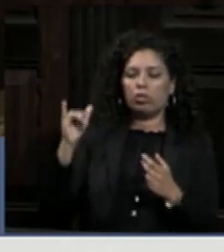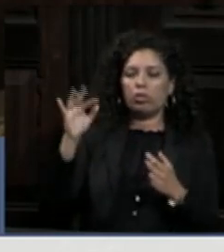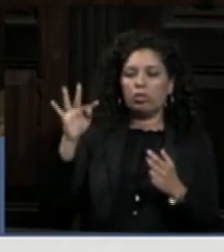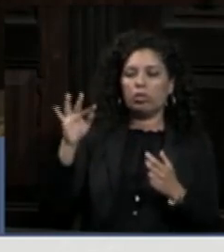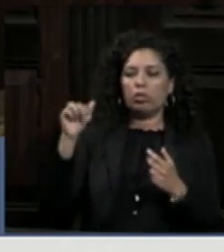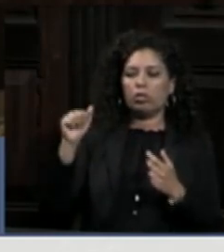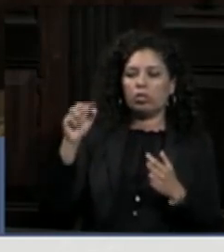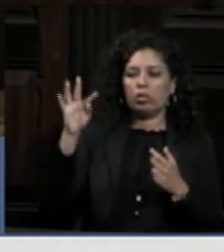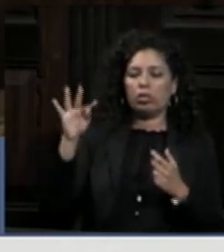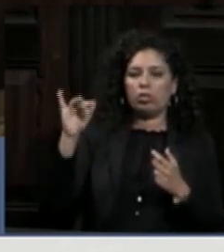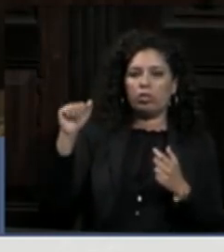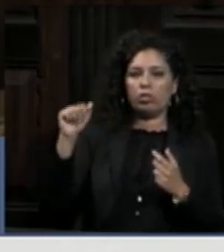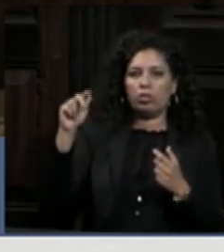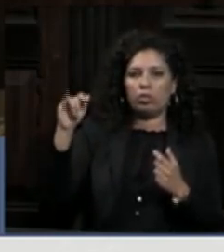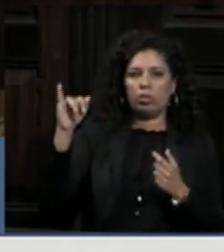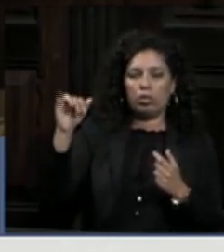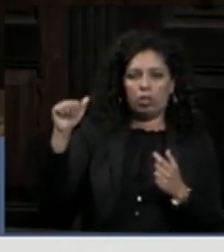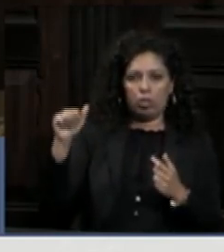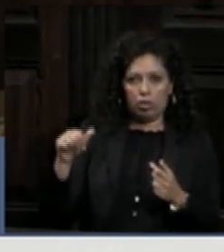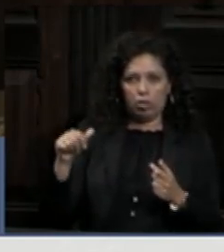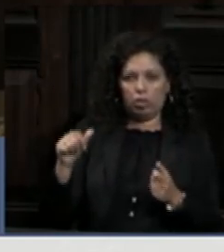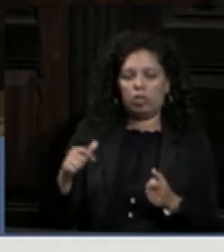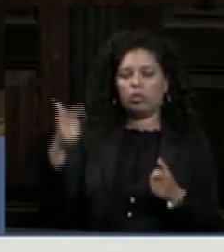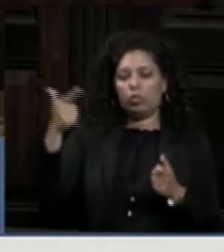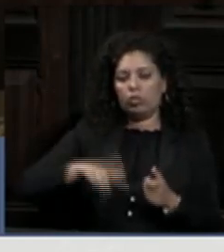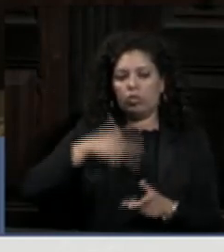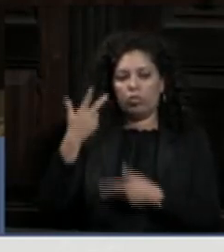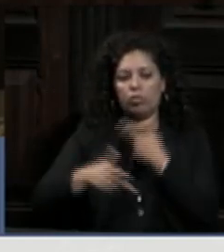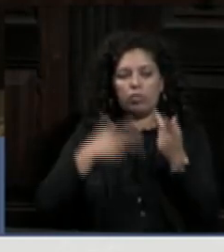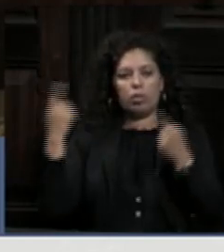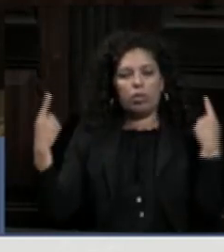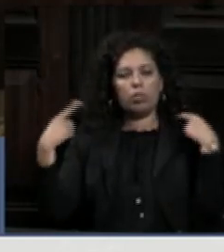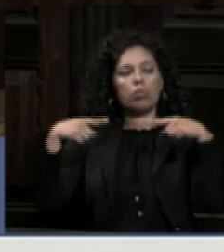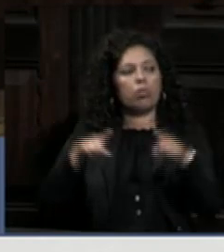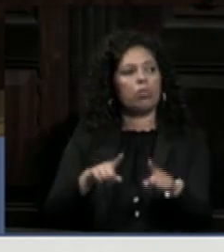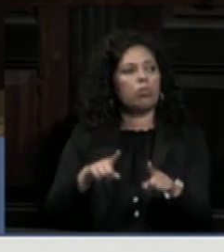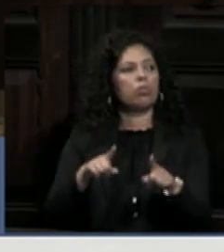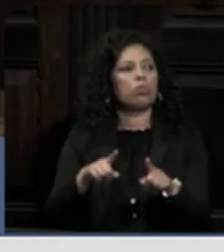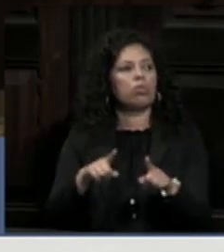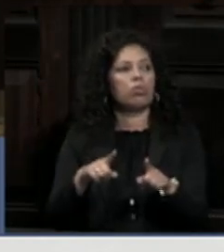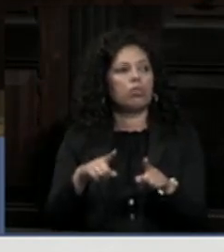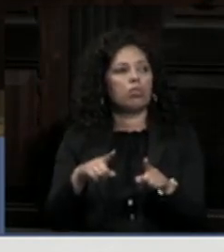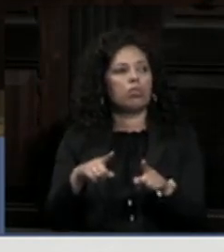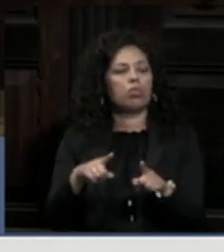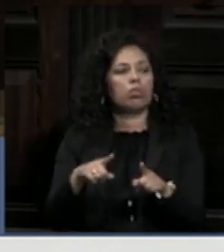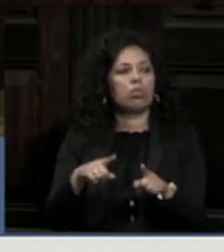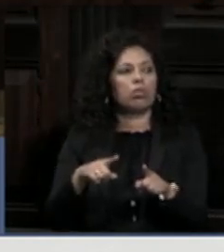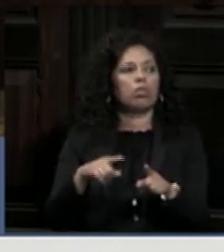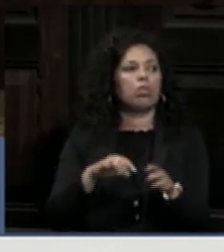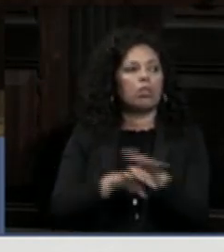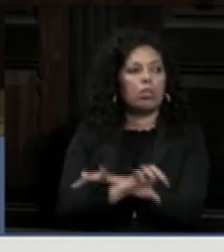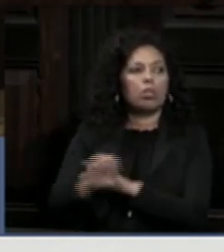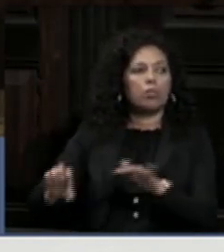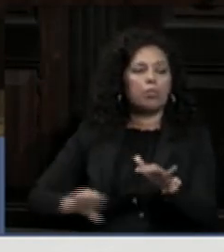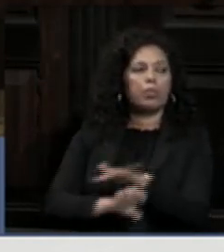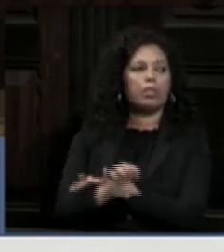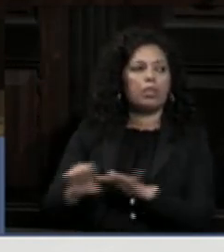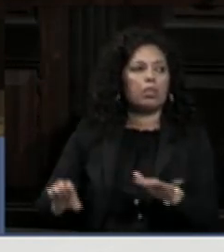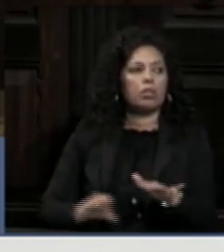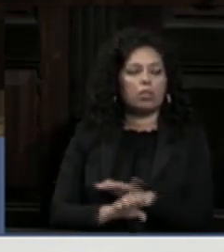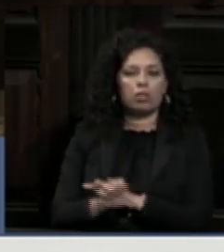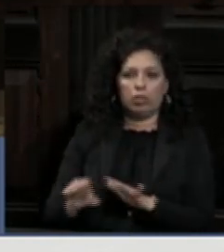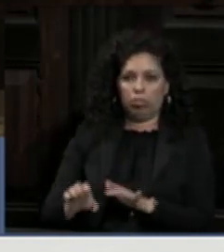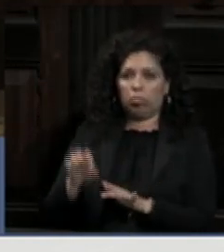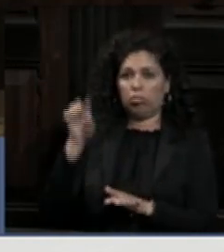mais uma vez uma denúncia de normal importância de um vazamento de uma indústria situada naquele